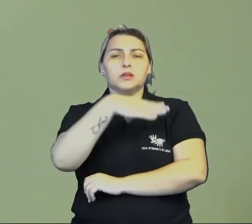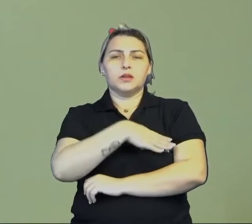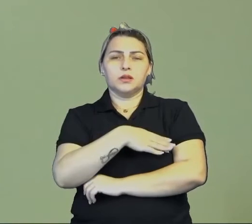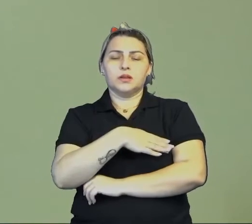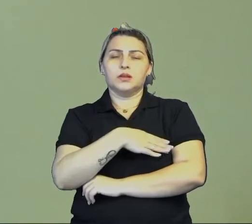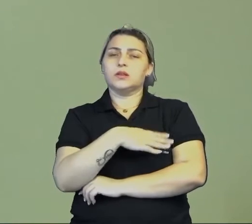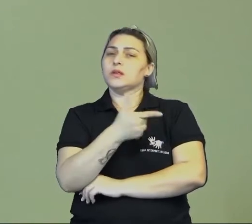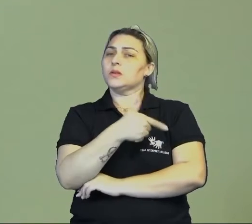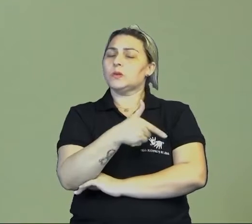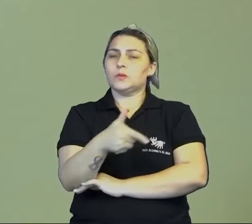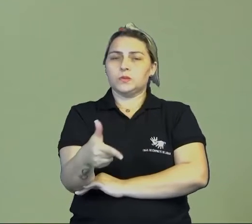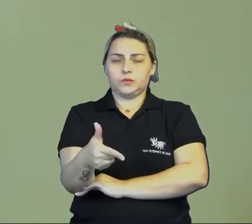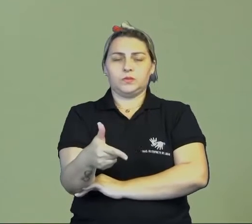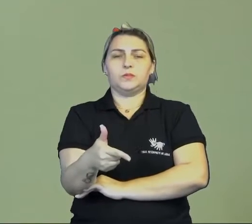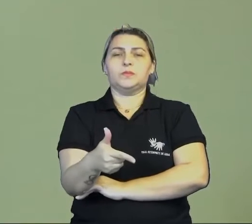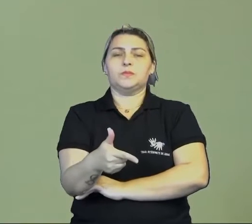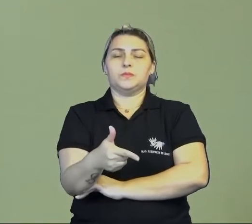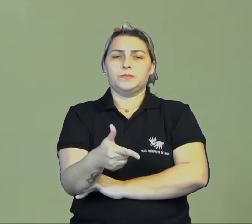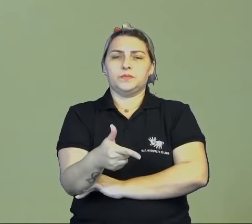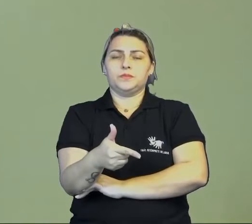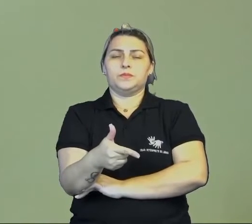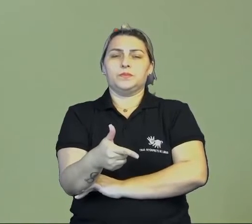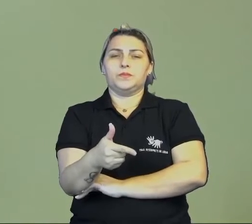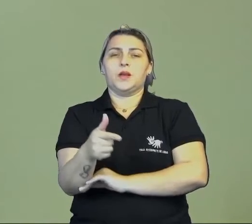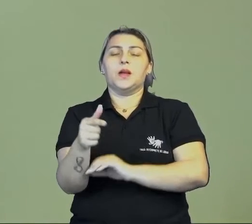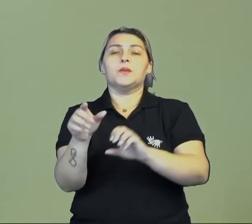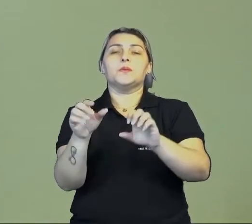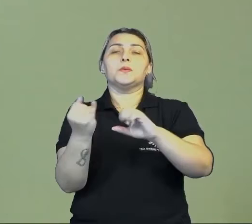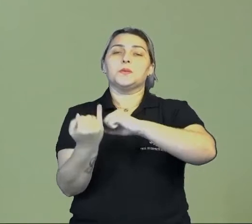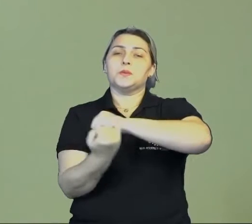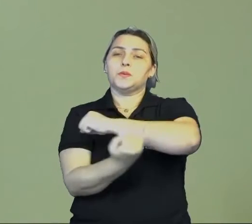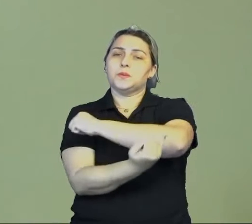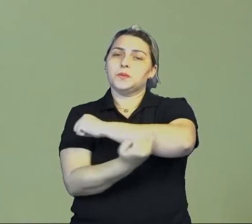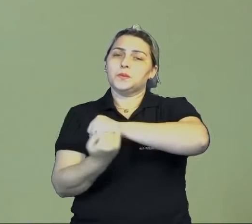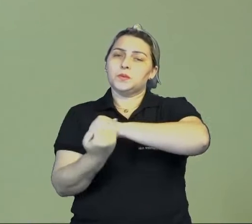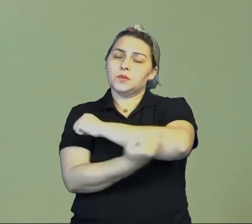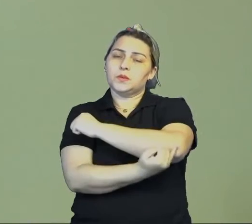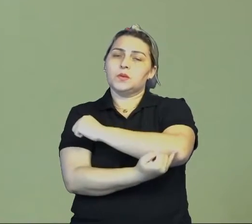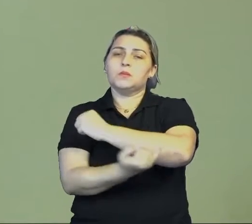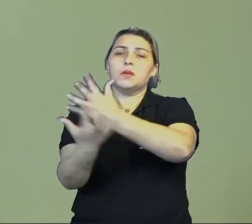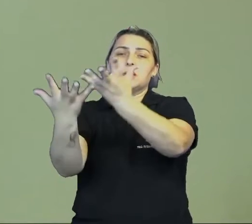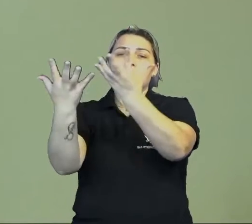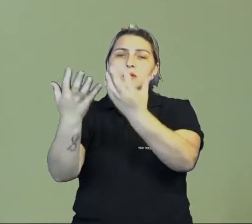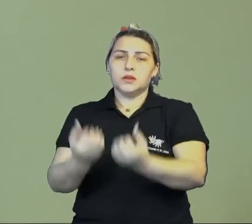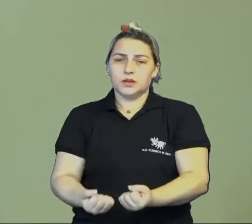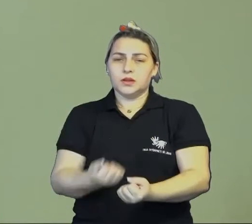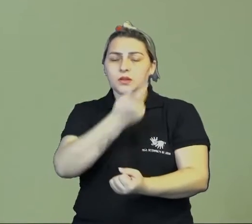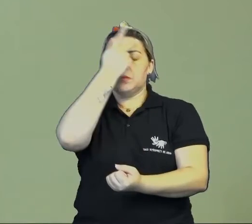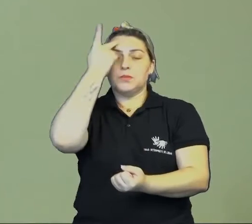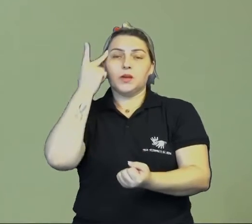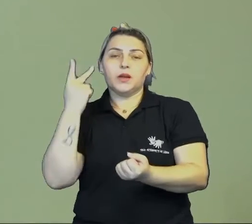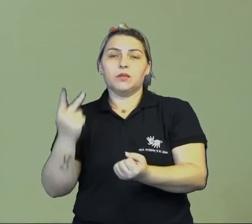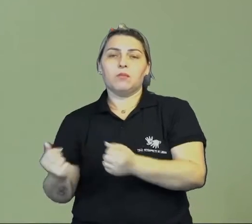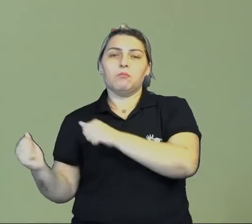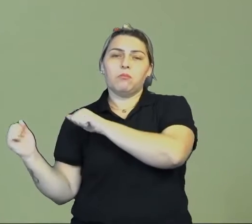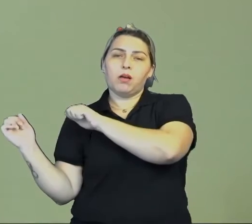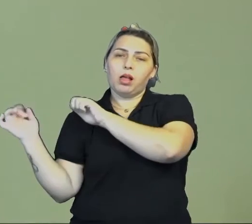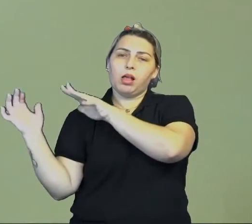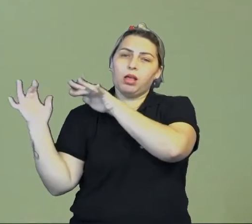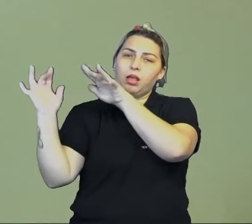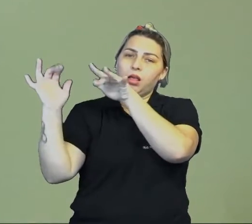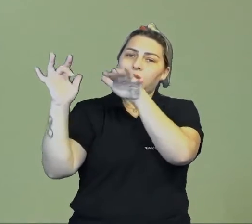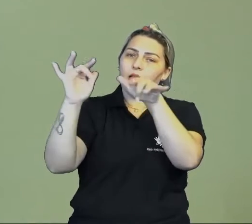não dispunham, digamos assim, da infraestrutura para acolher a demanda de pessoas que estavam migrando